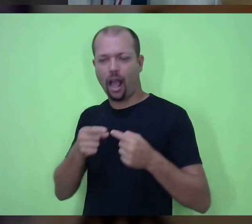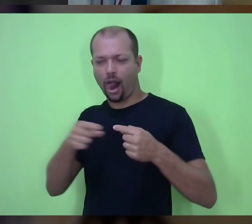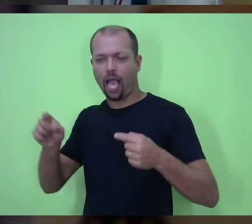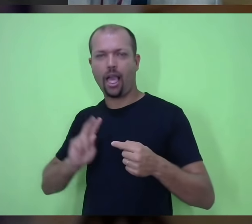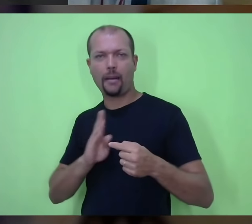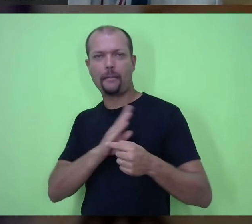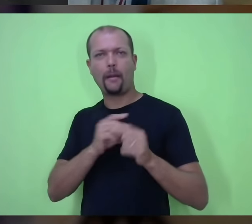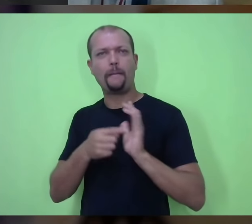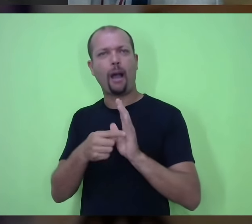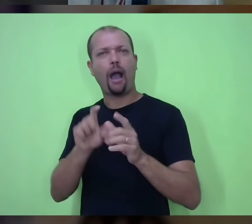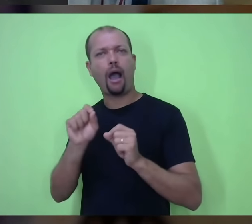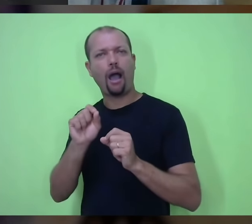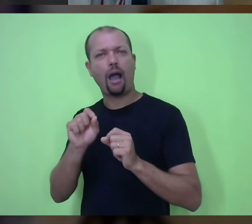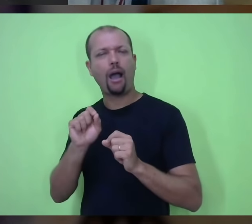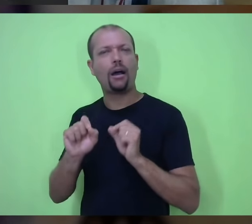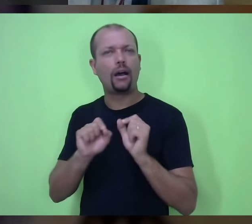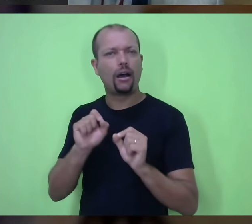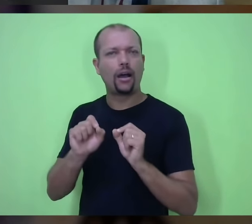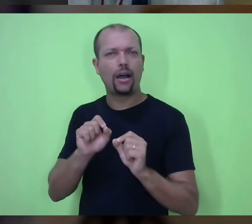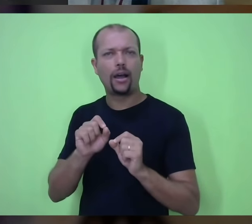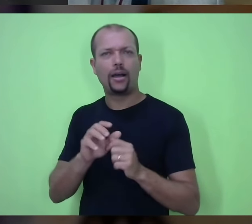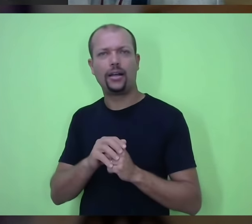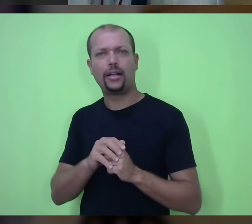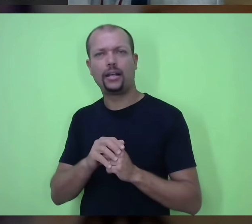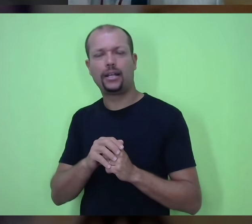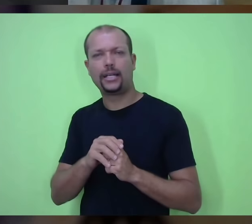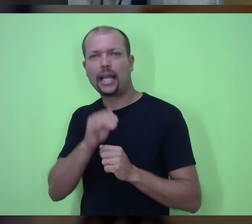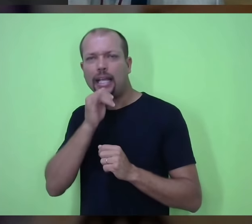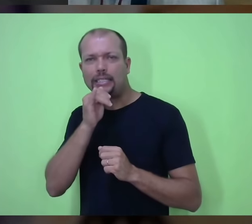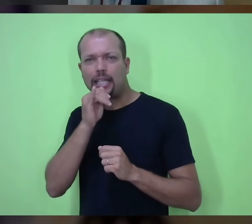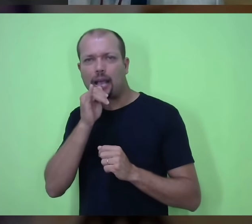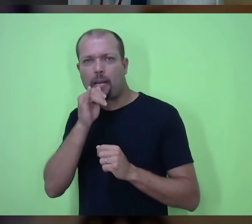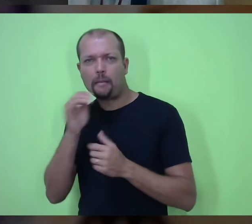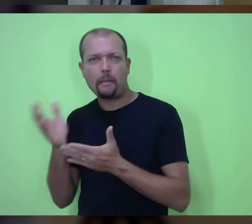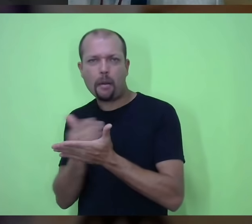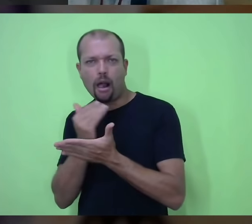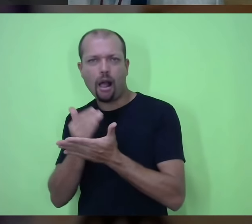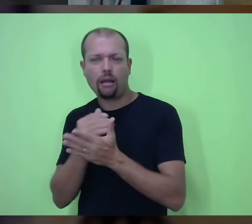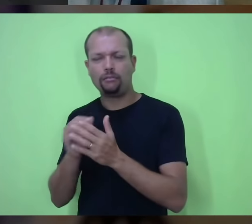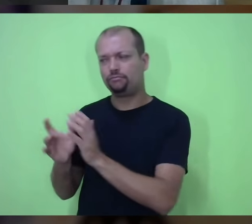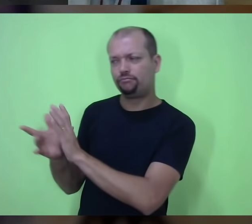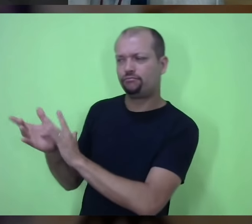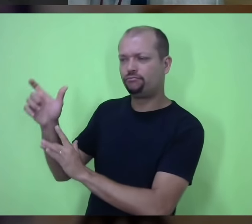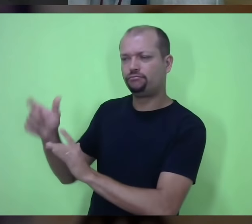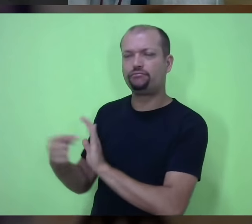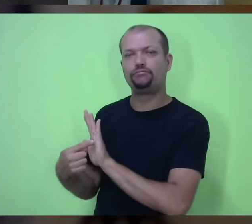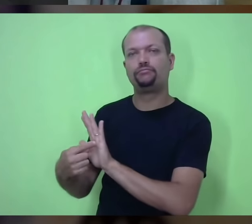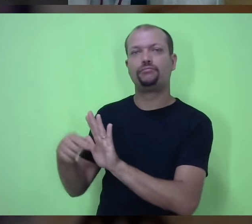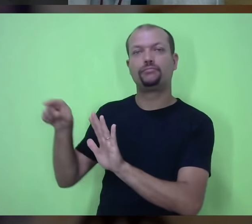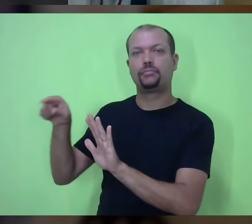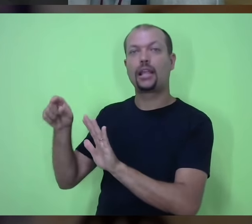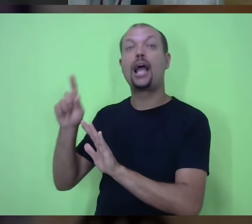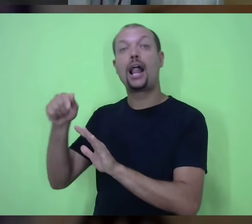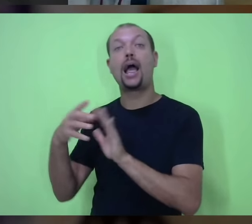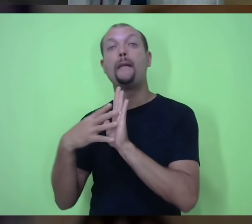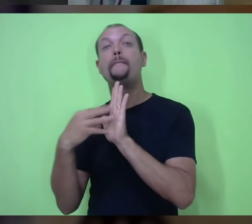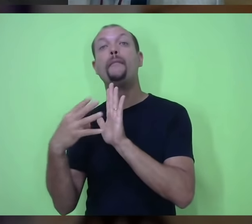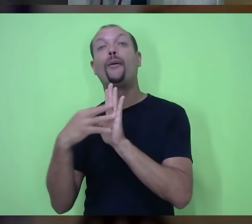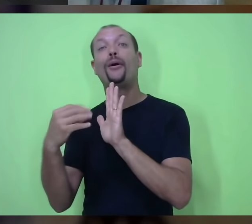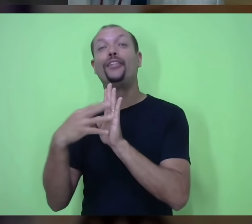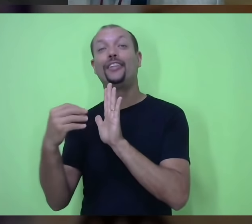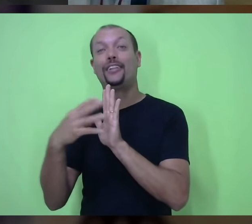livro de Hebreus. Isso fica, muitas vezes, dentro das camadas do livro. Cristo, ao mesmo tempo que se apresenta como a